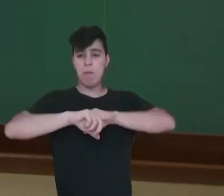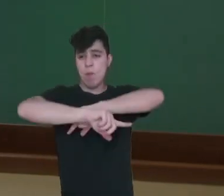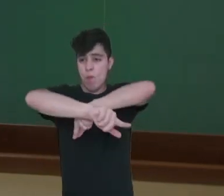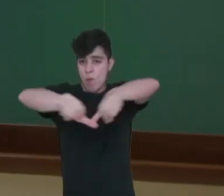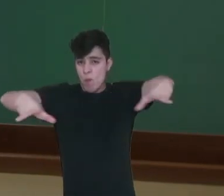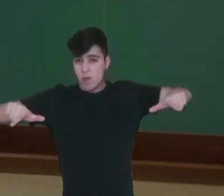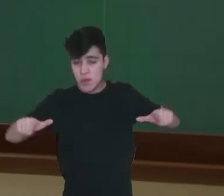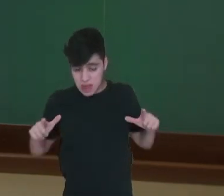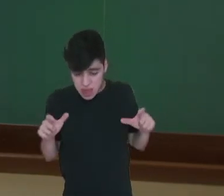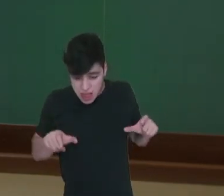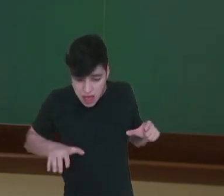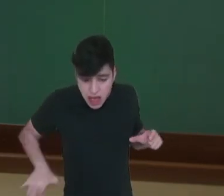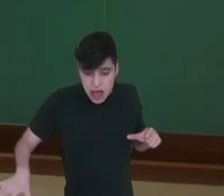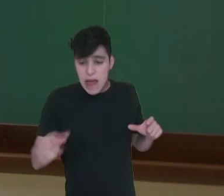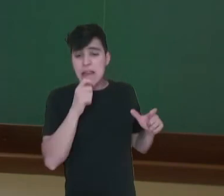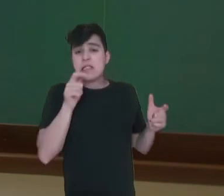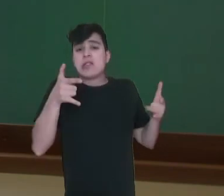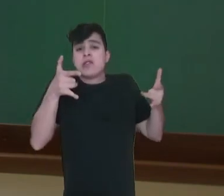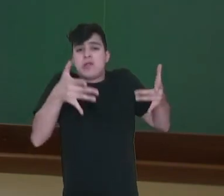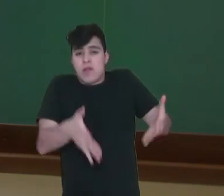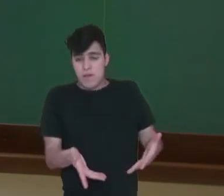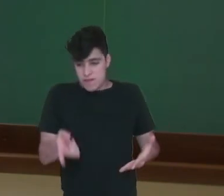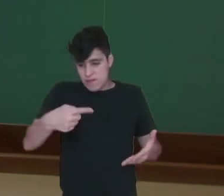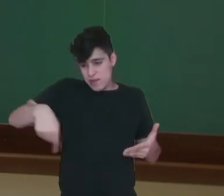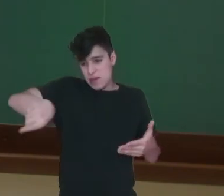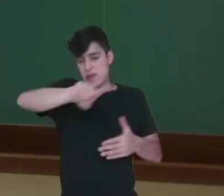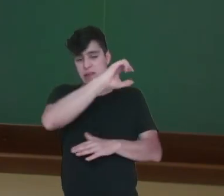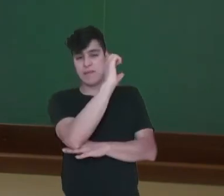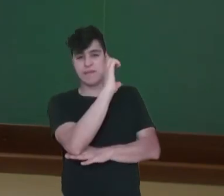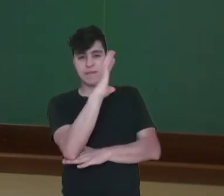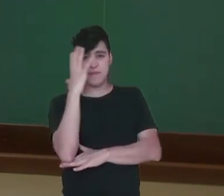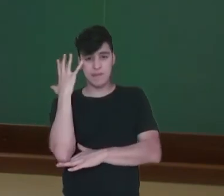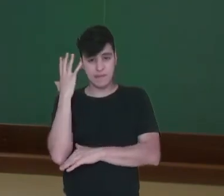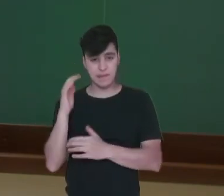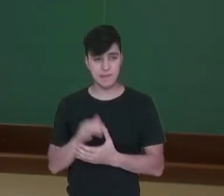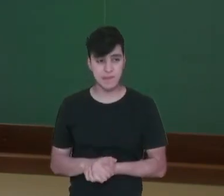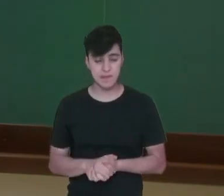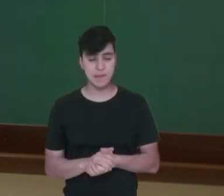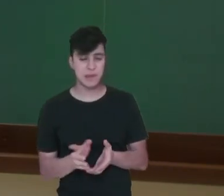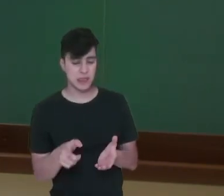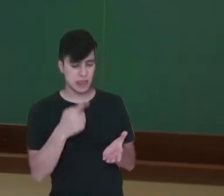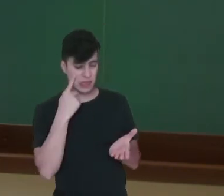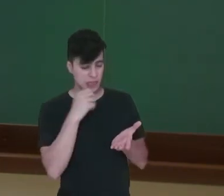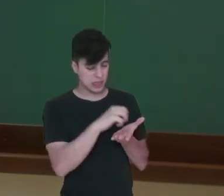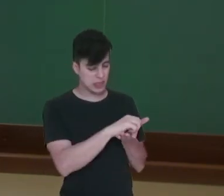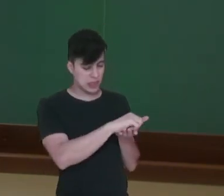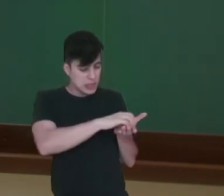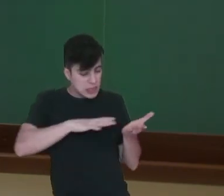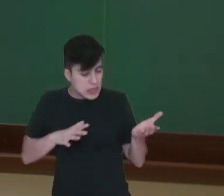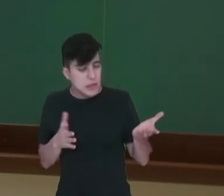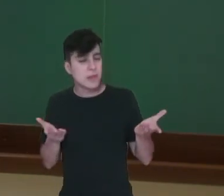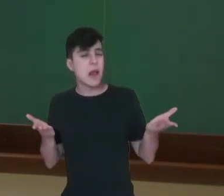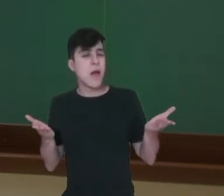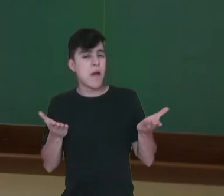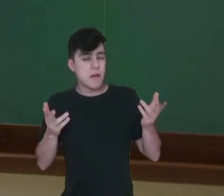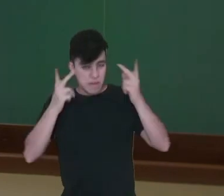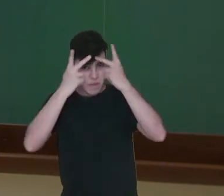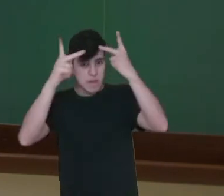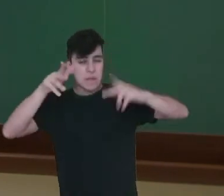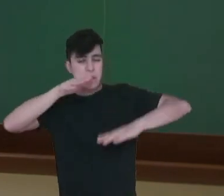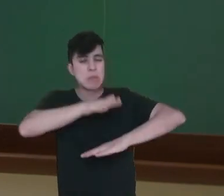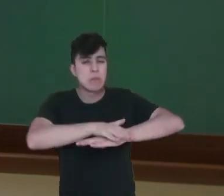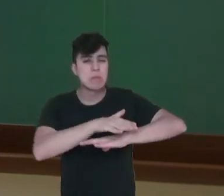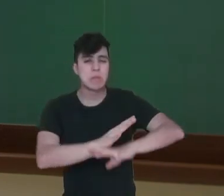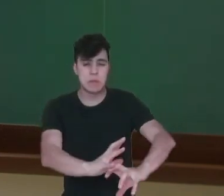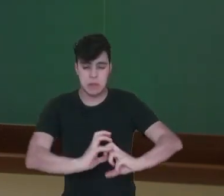áreas ali que restaram dessa vegetação, certo? Aí uma atividadezinha ali, para a gente colocar a mão na massa, para a gente pensar